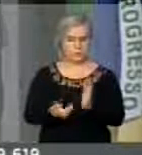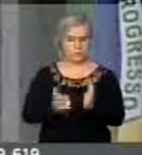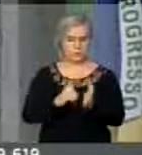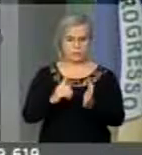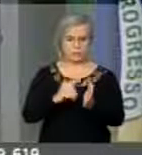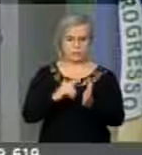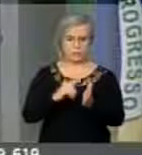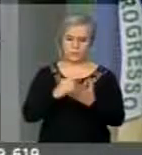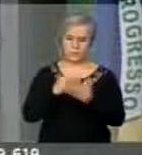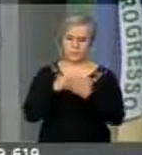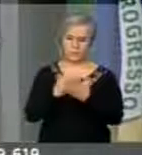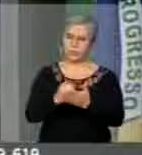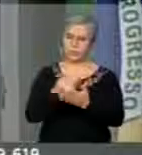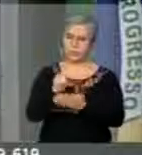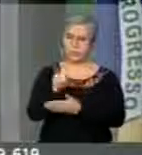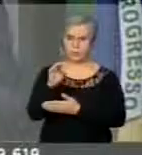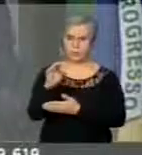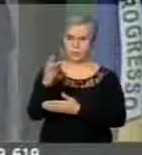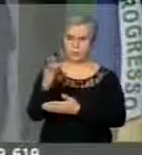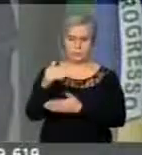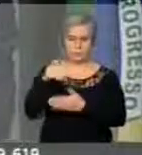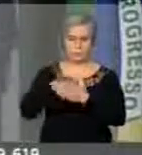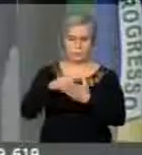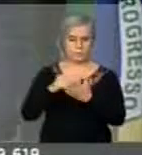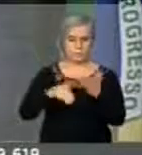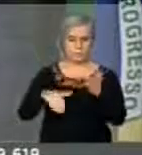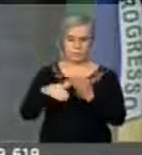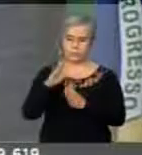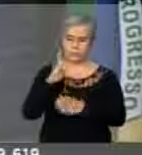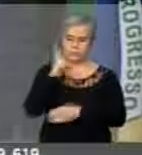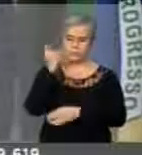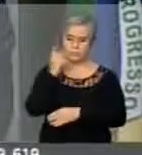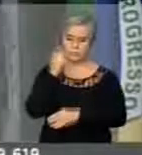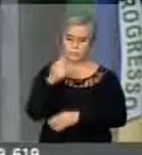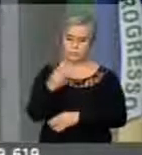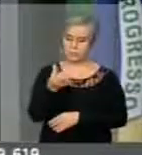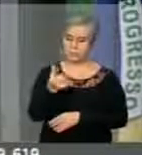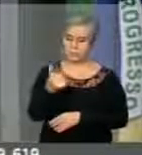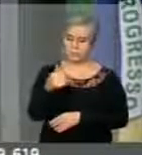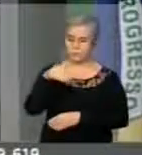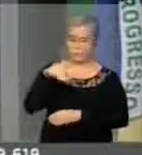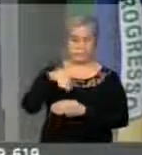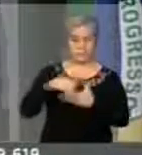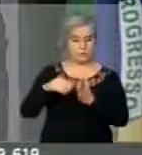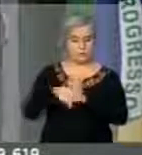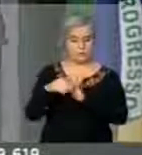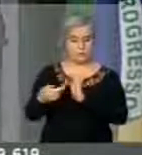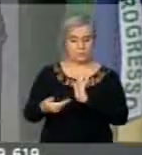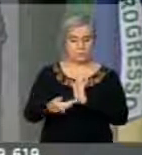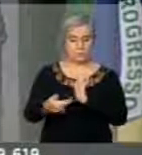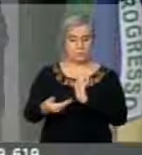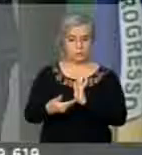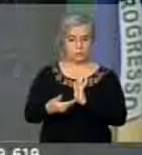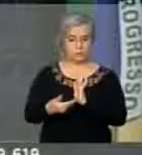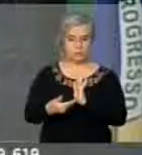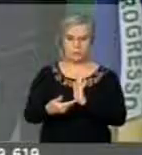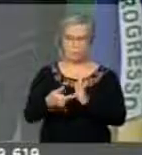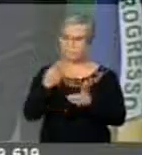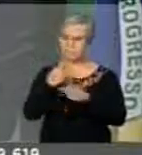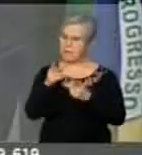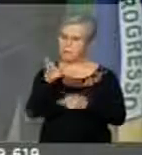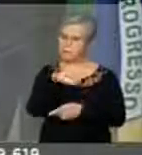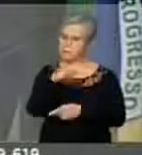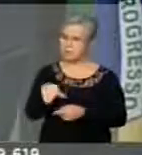STF, né, o voto de todos os deputados, 367 deputados que votaram a favor do impeachment, não valia mais